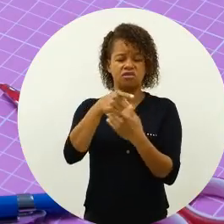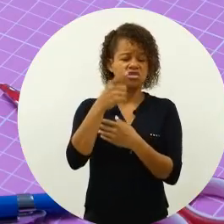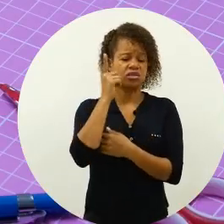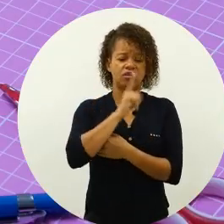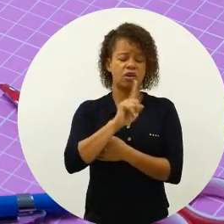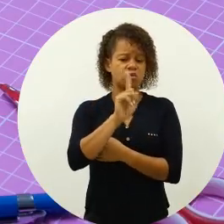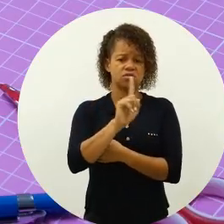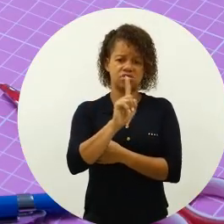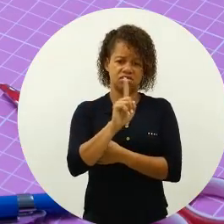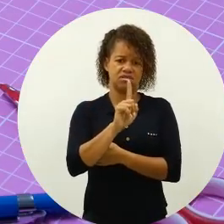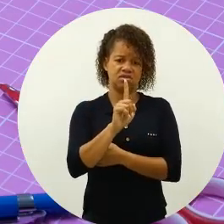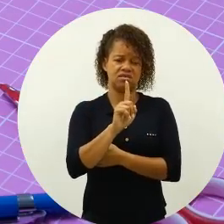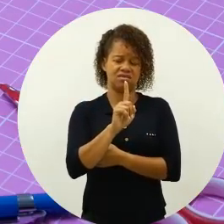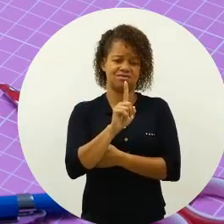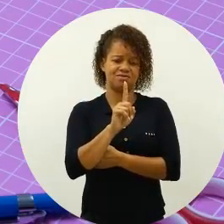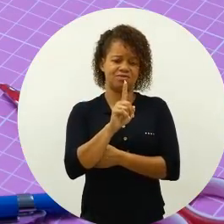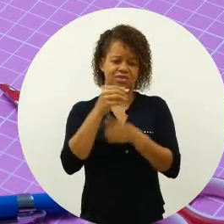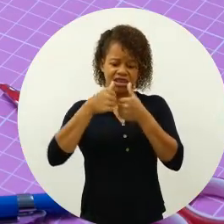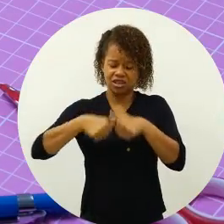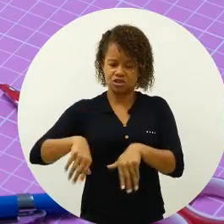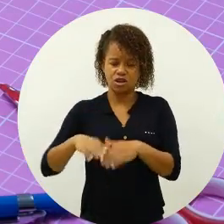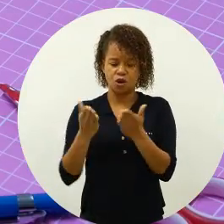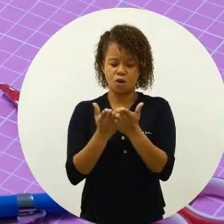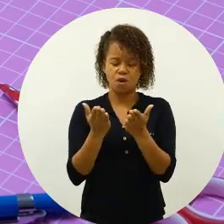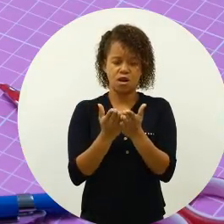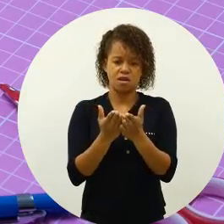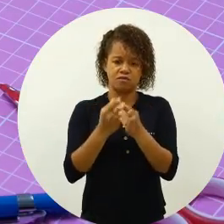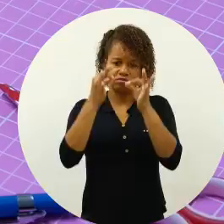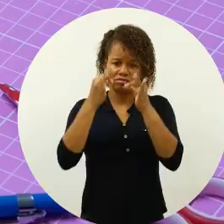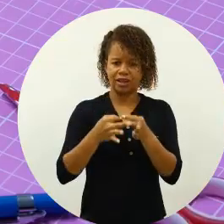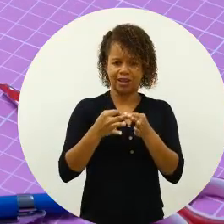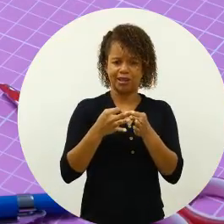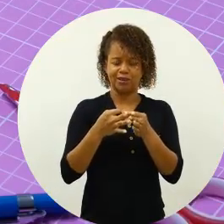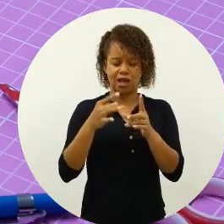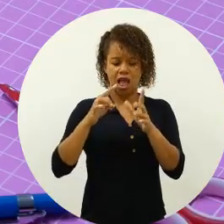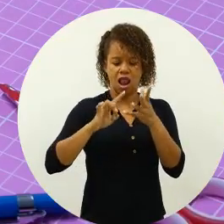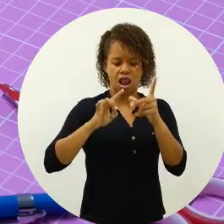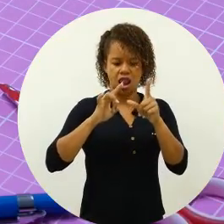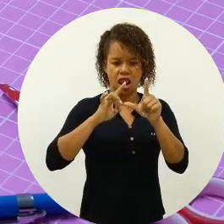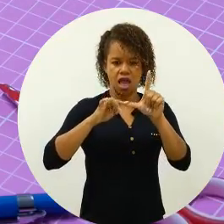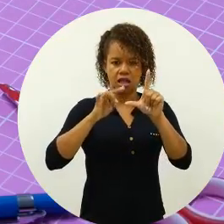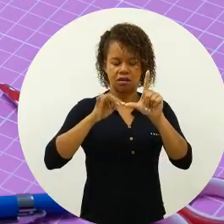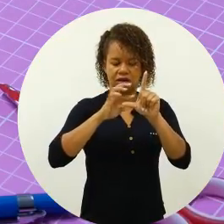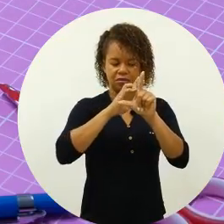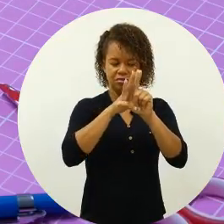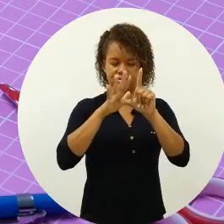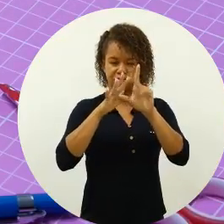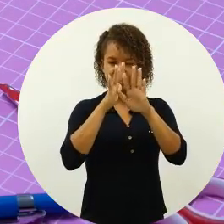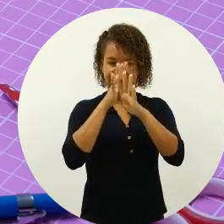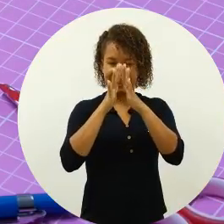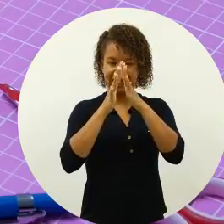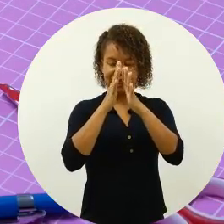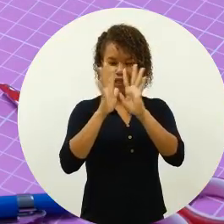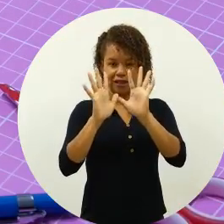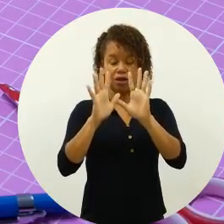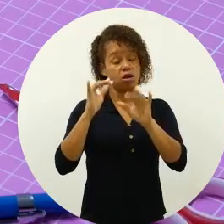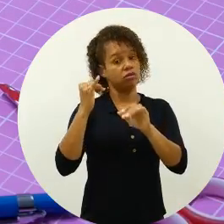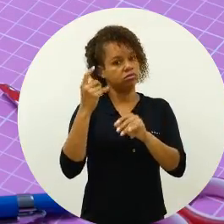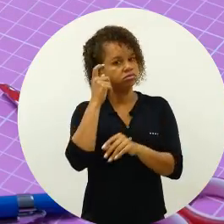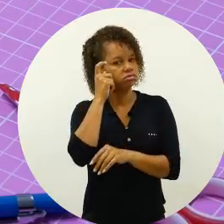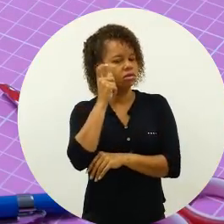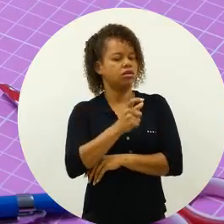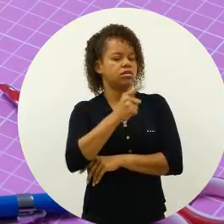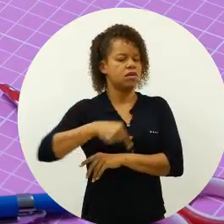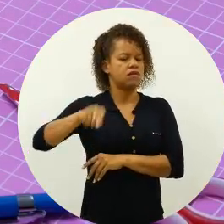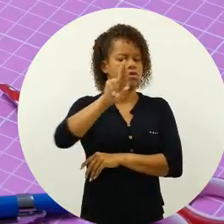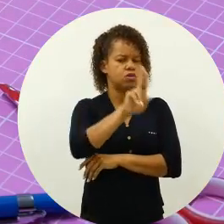vai conseguir deixar o livro com uma lógica, as letras vão ficar embaralhadas. Então é interessante que